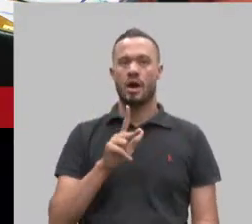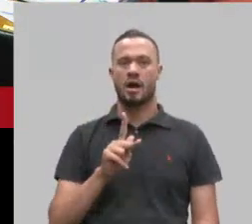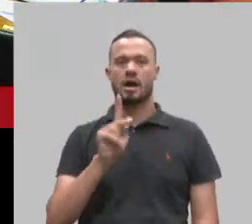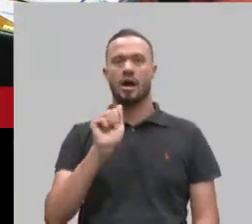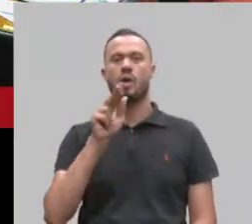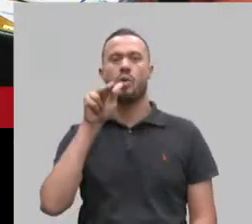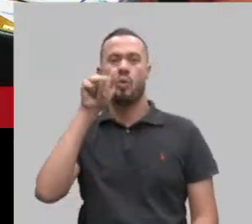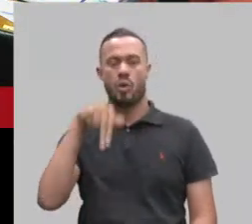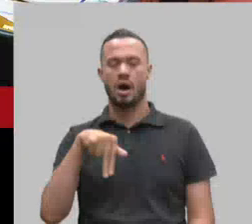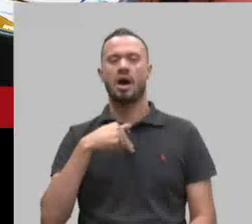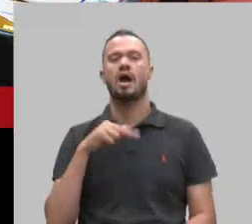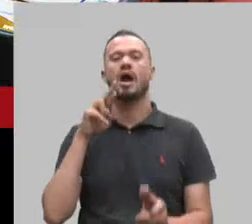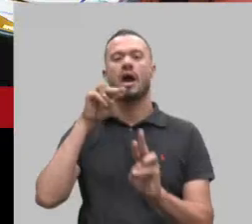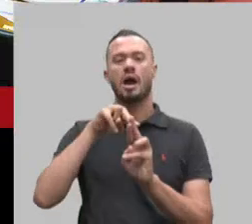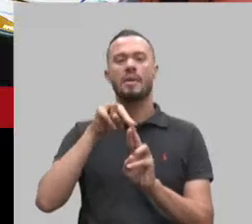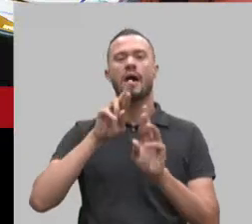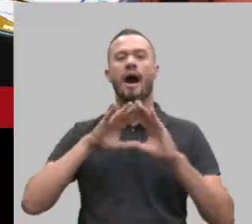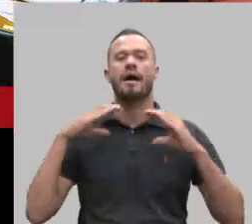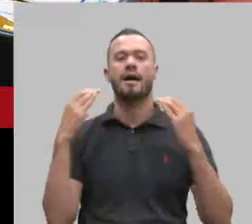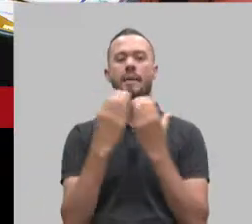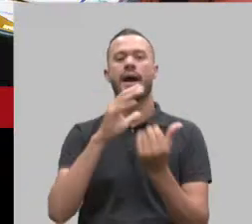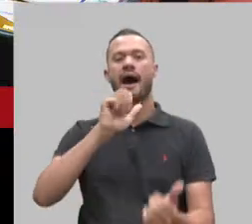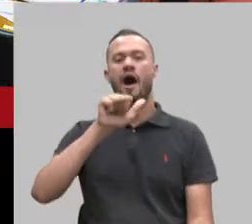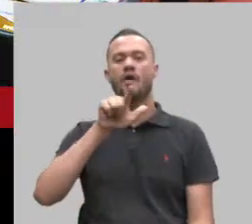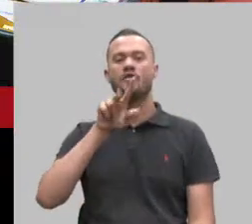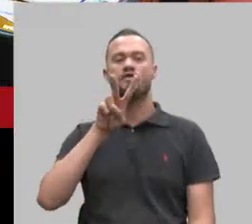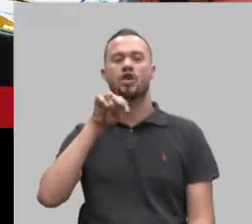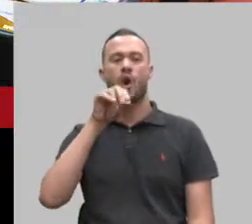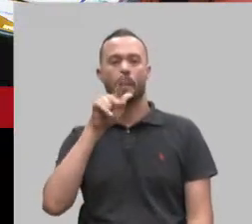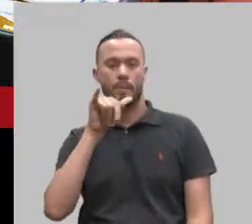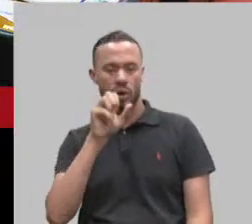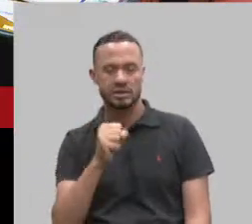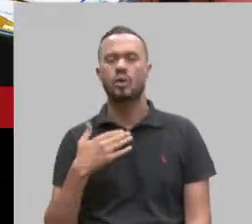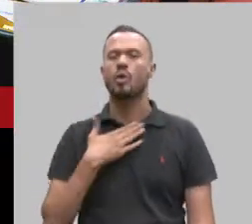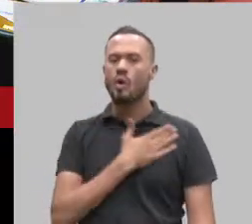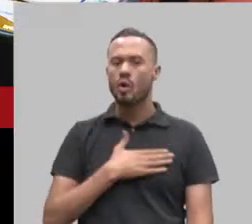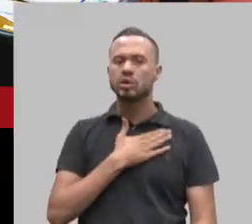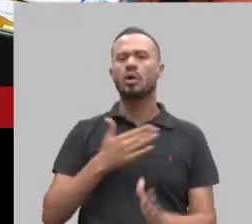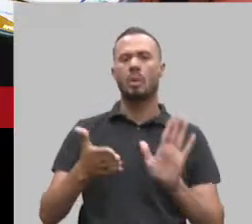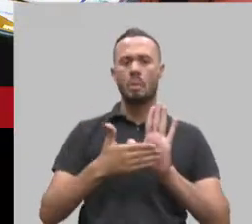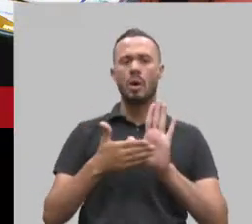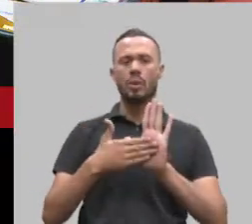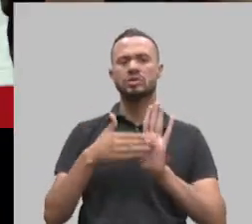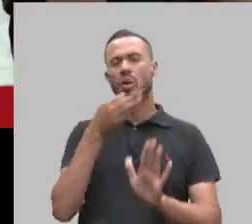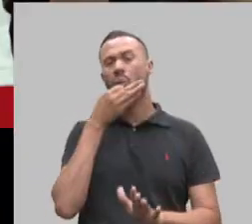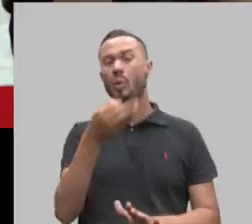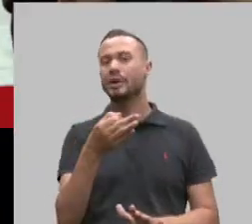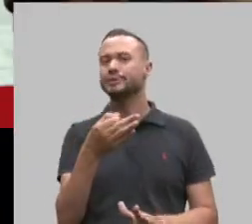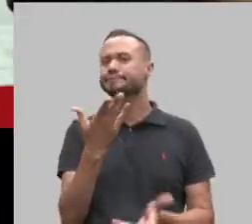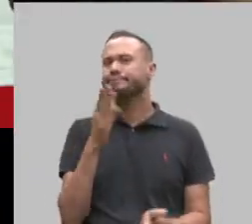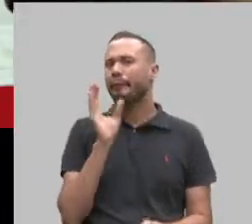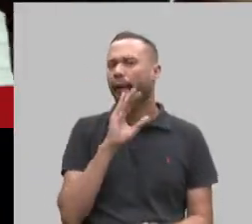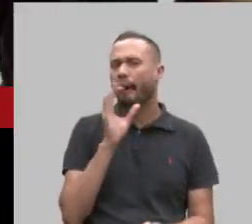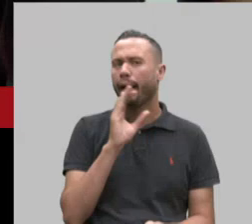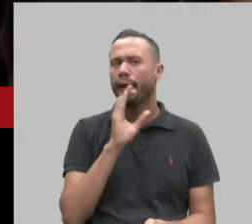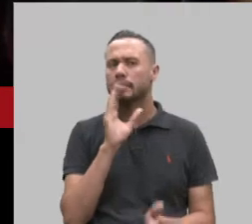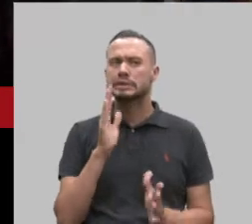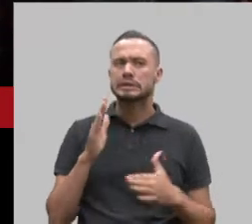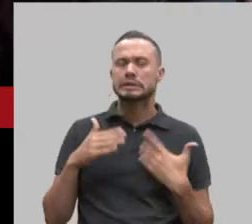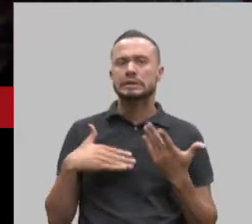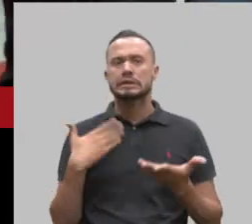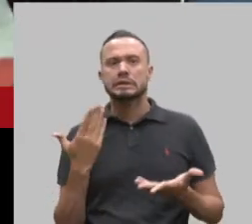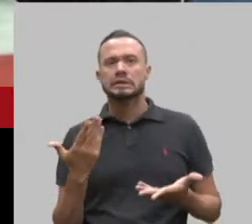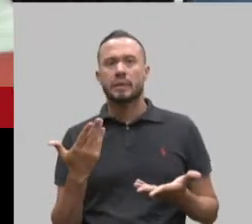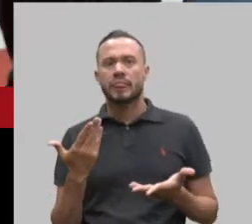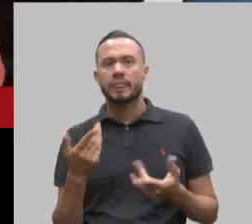Municipal de Alpinópolis e eu gostei bastante dessa proposta e porém eu acho um pouco equivocada já que a já